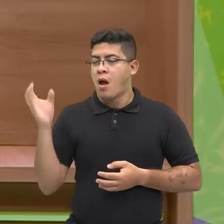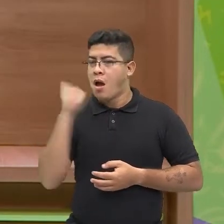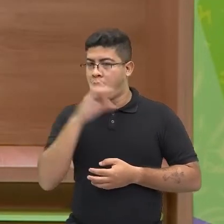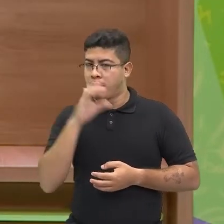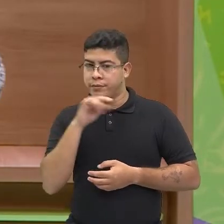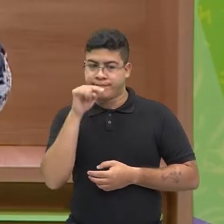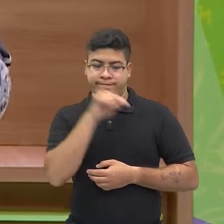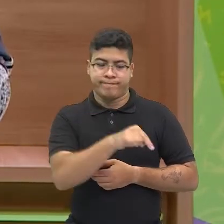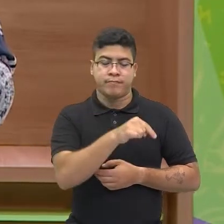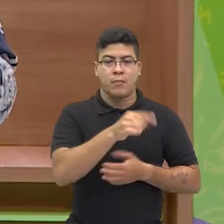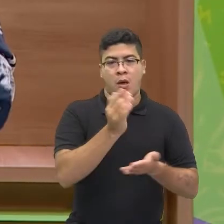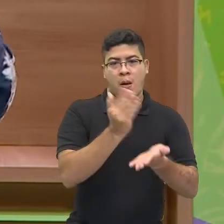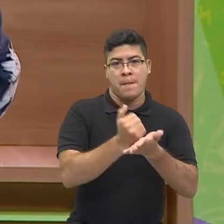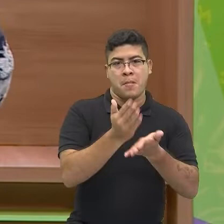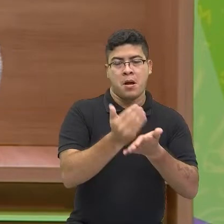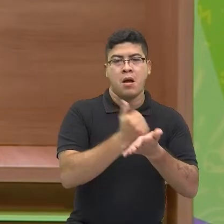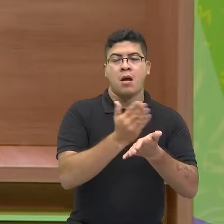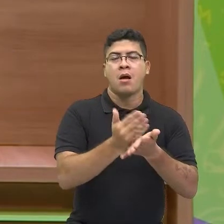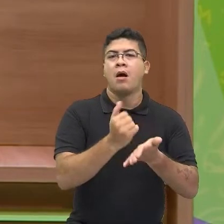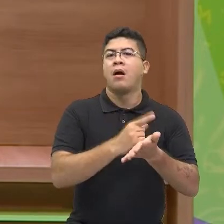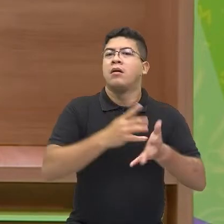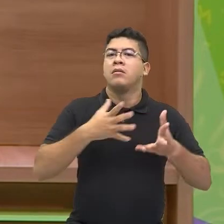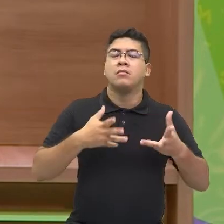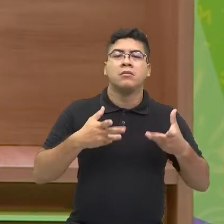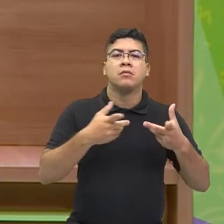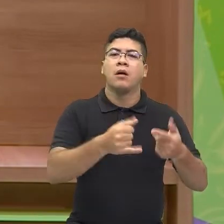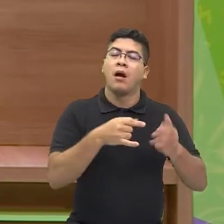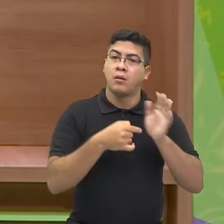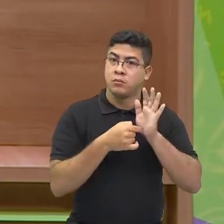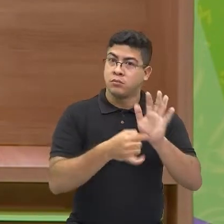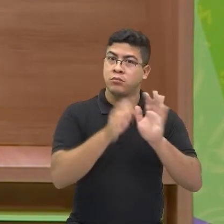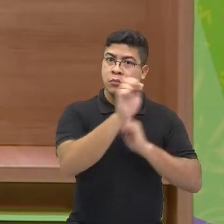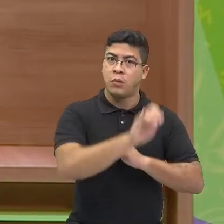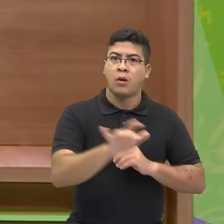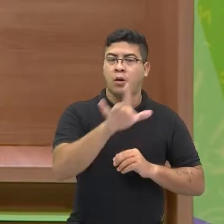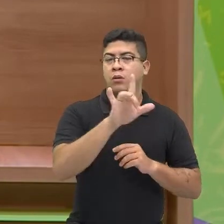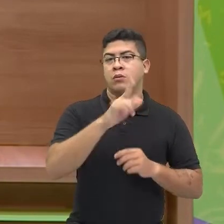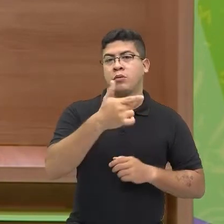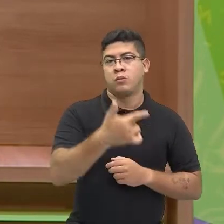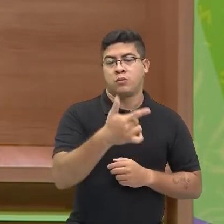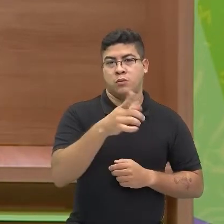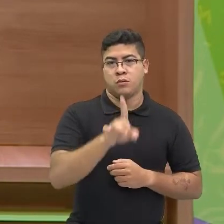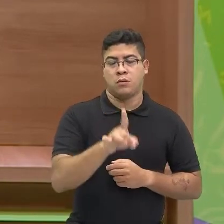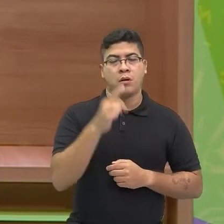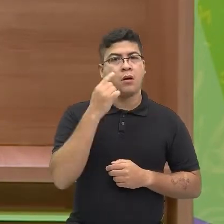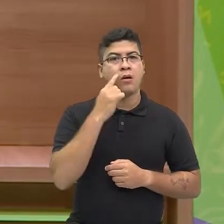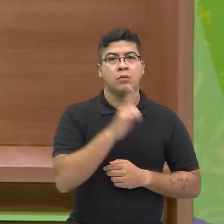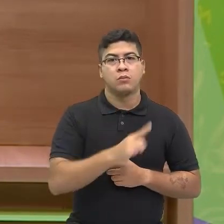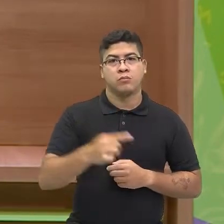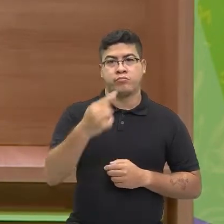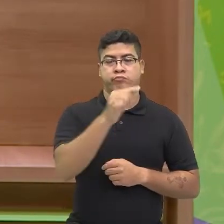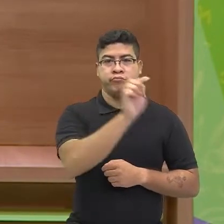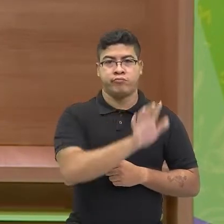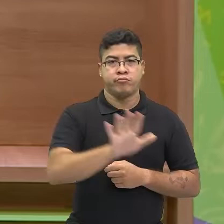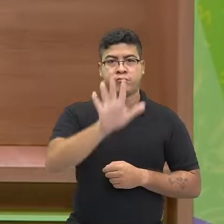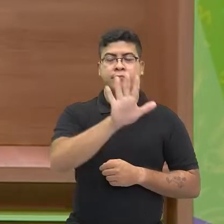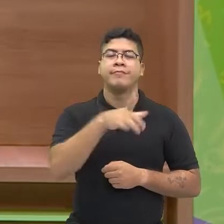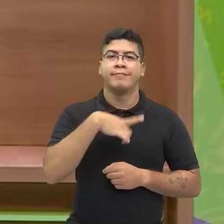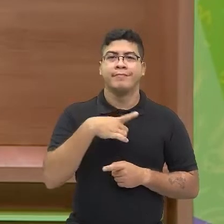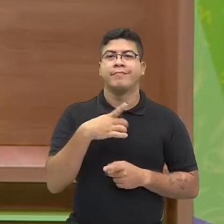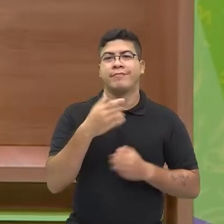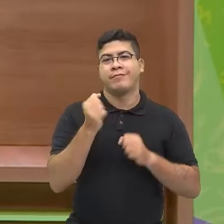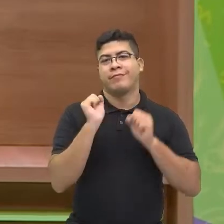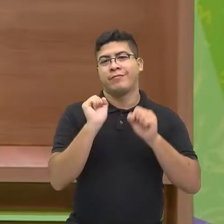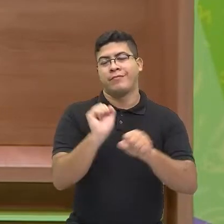cubistas, eles fragmentavam e mostravam aquela imagem em 2D em um único plano, tá? Então, espero